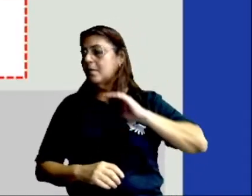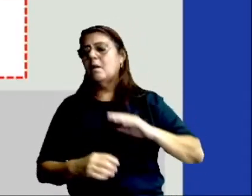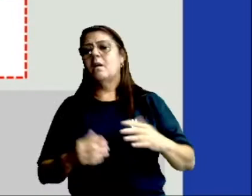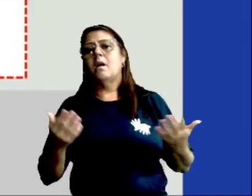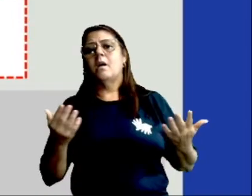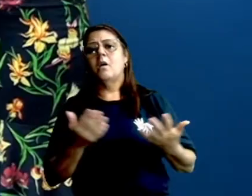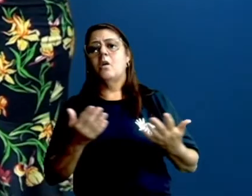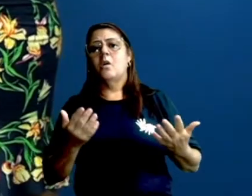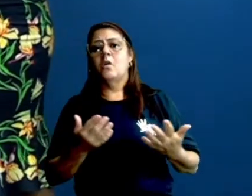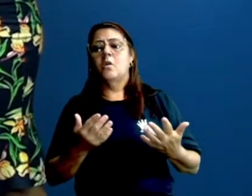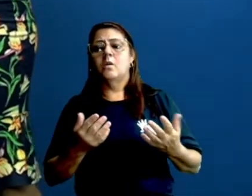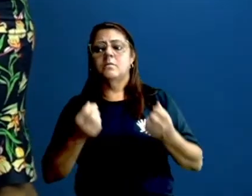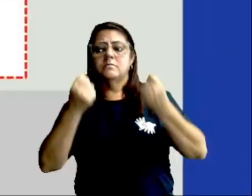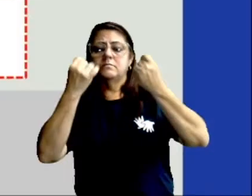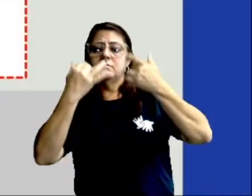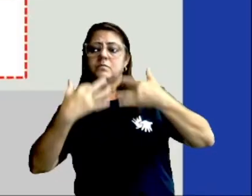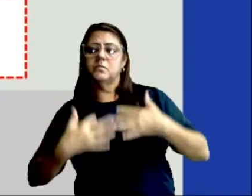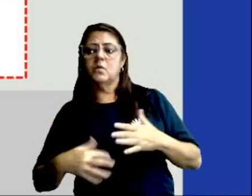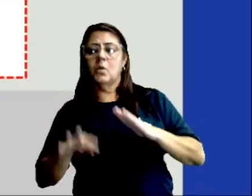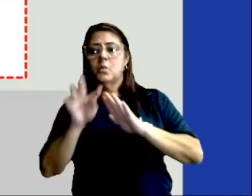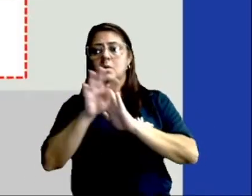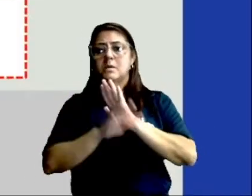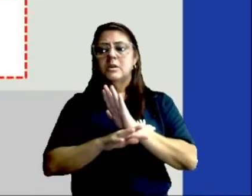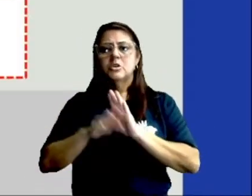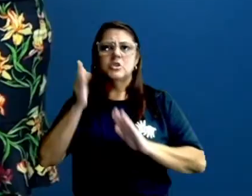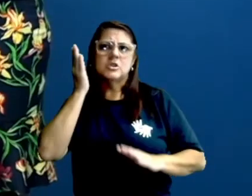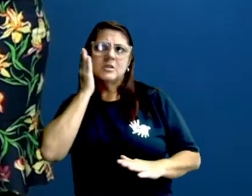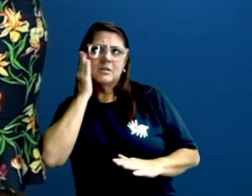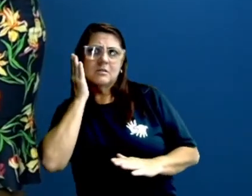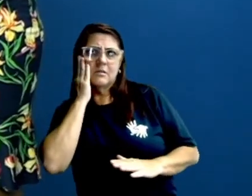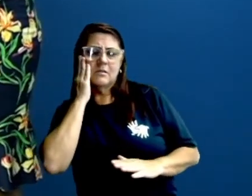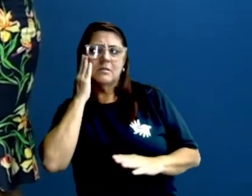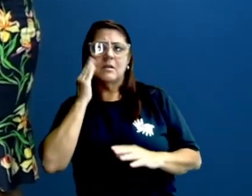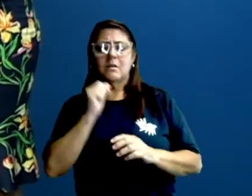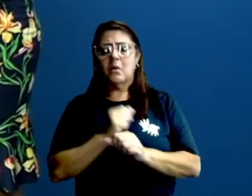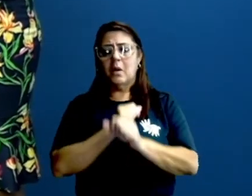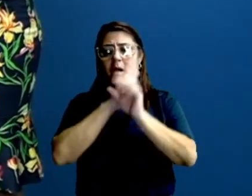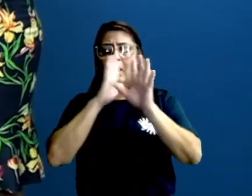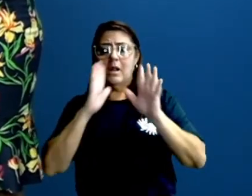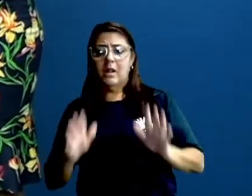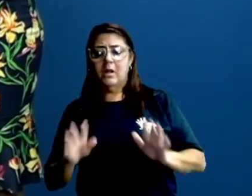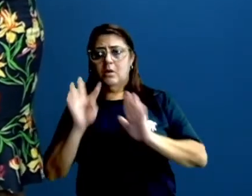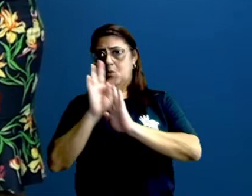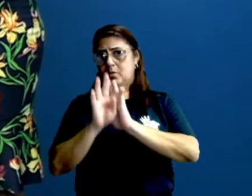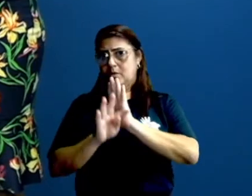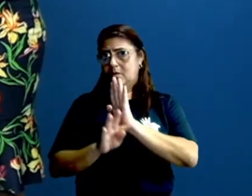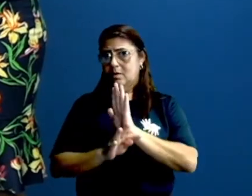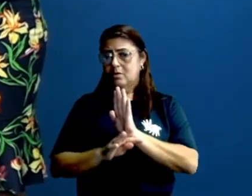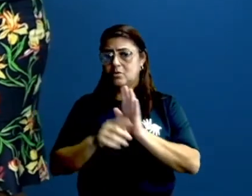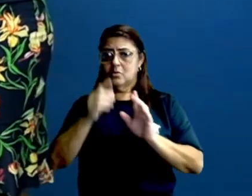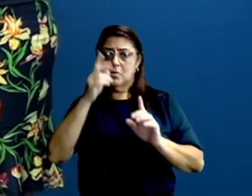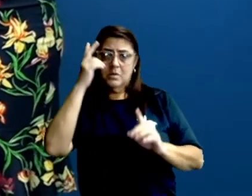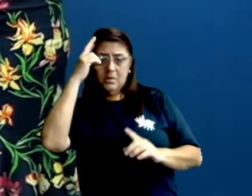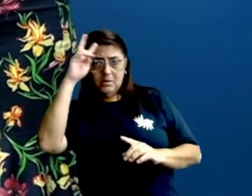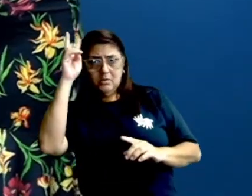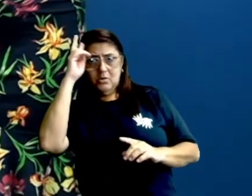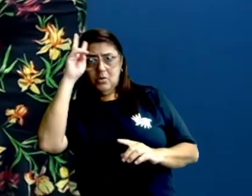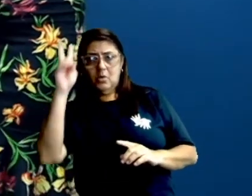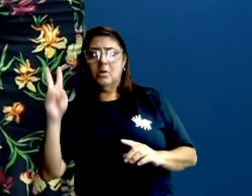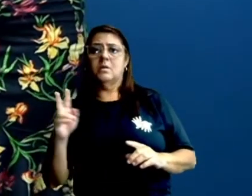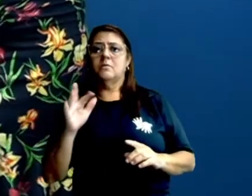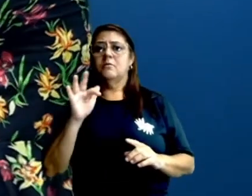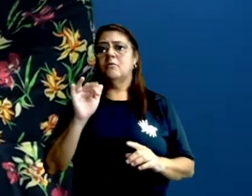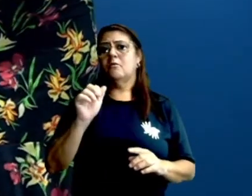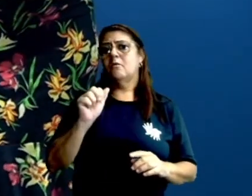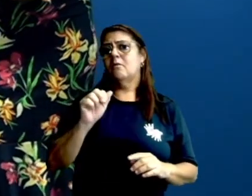Então vamos interpretar um pouquinho, né? Um momento de compreensão, de a gente buscar entender aí um pouquinho sobre a história, sobre a fábula,